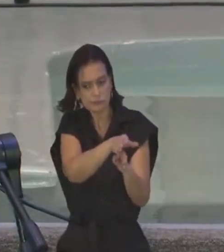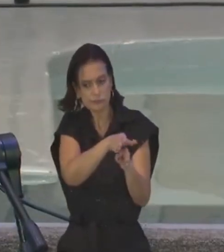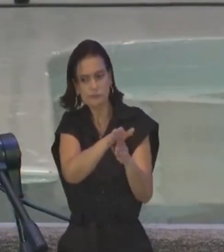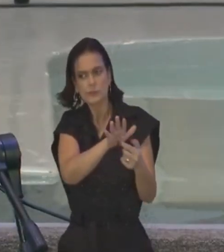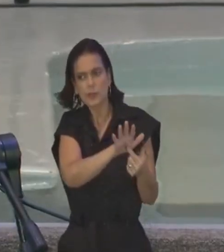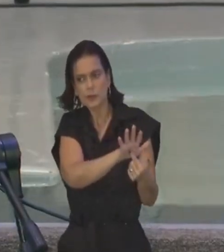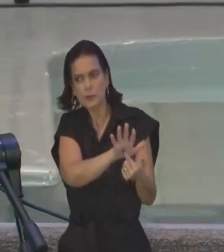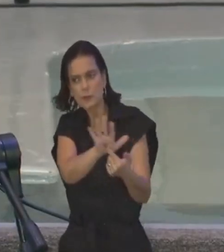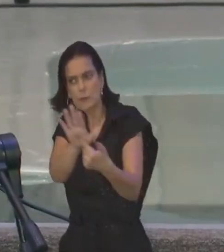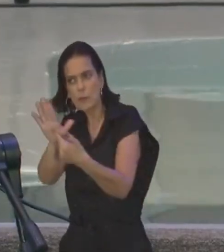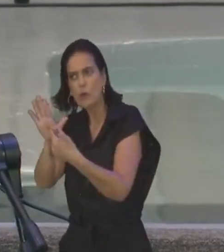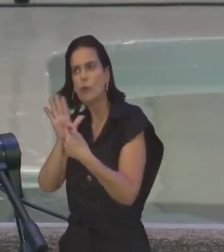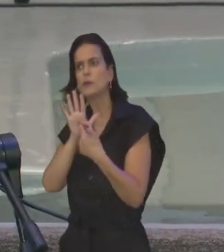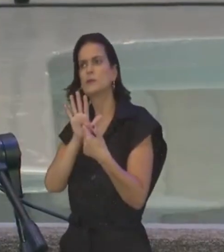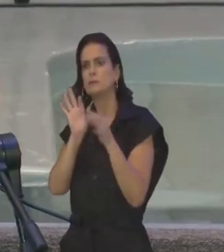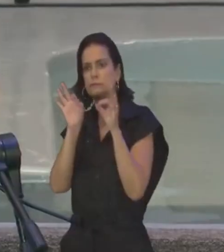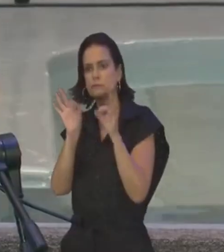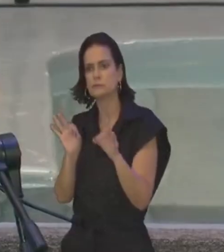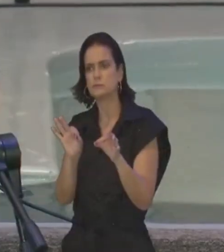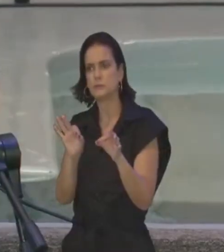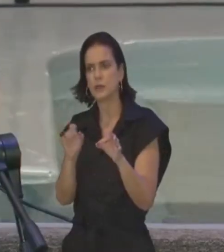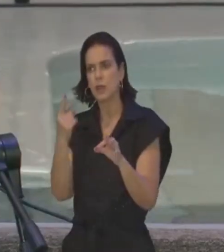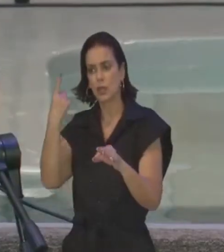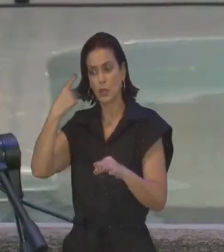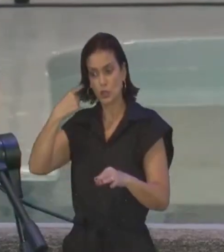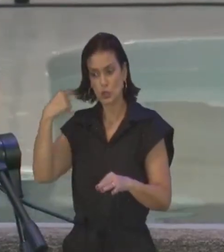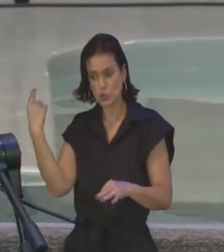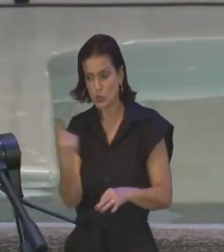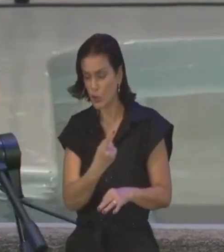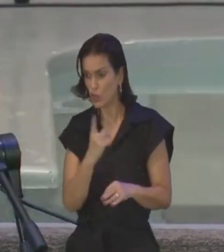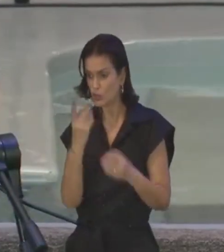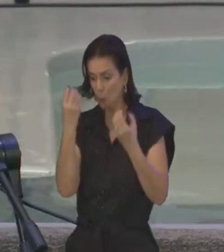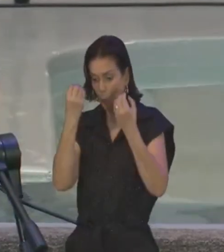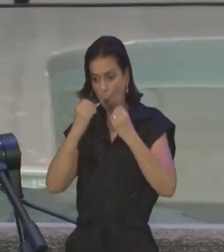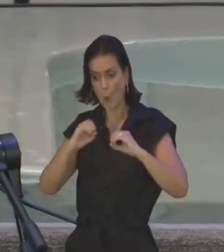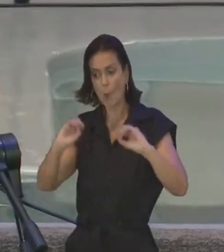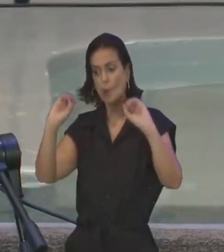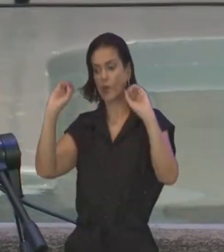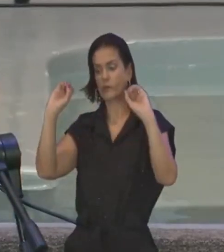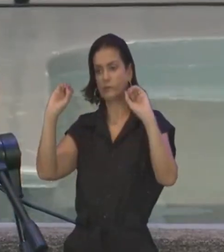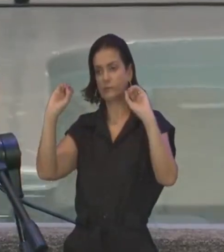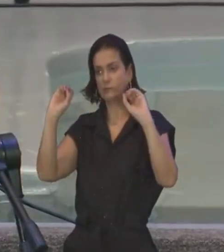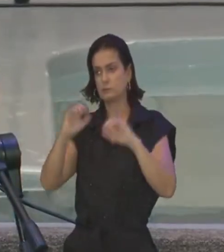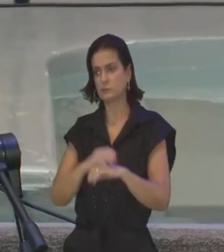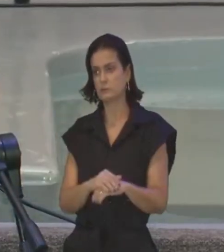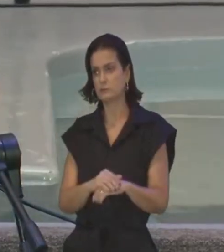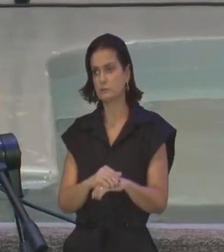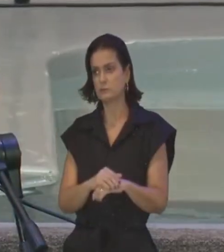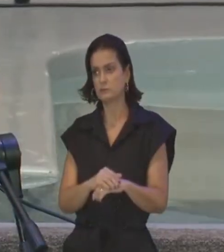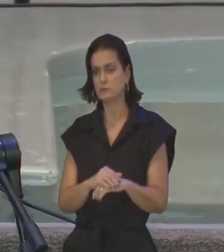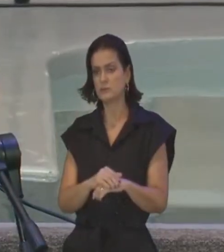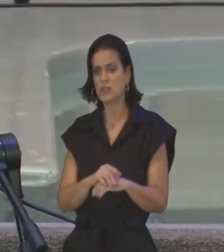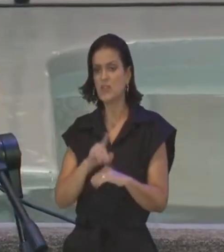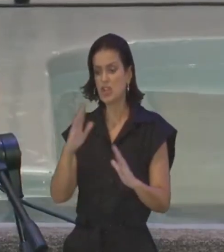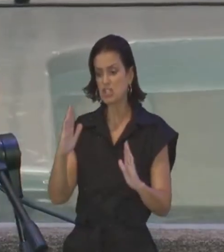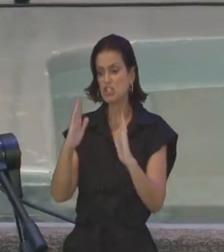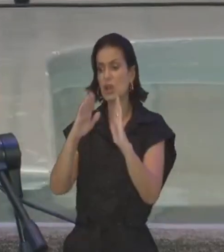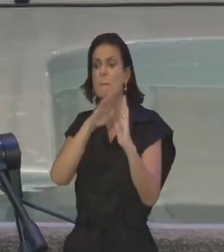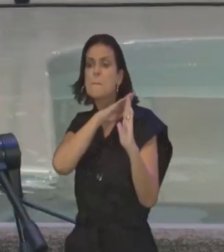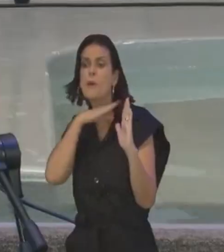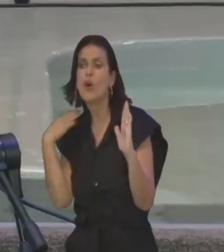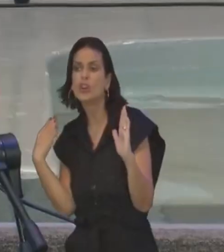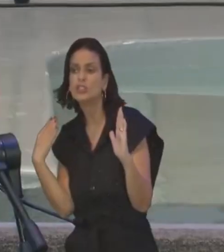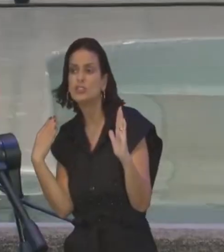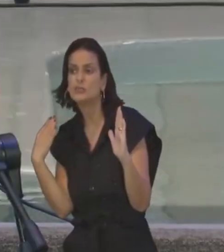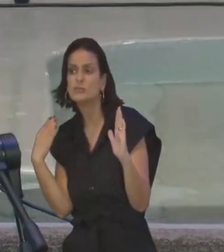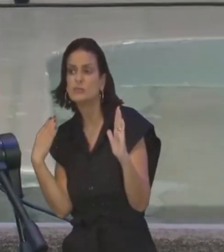mostrar que nós não somos nada. O que você é diante da morte?